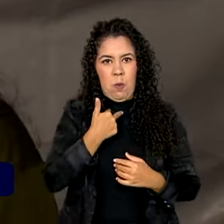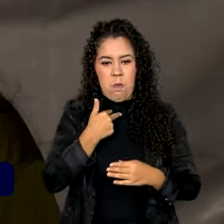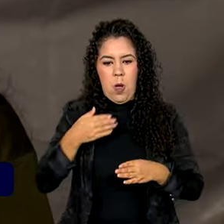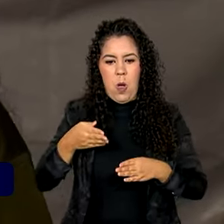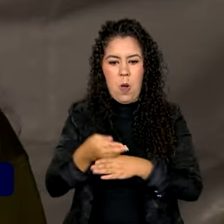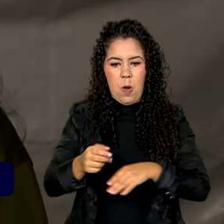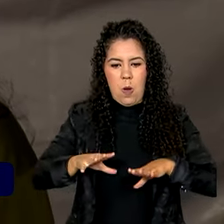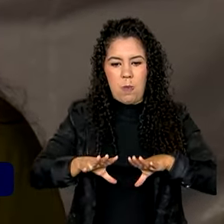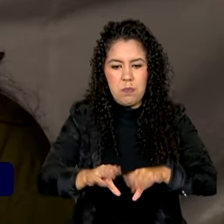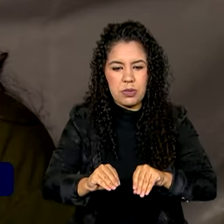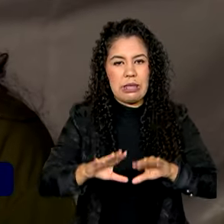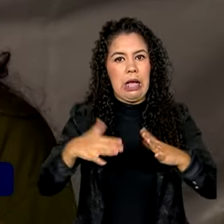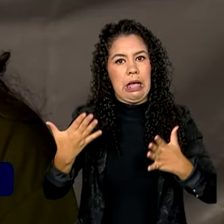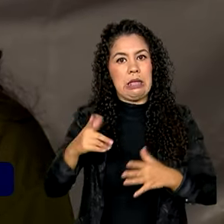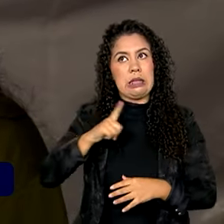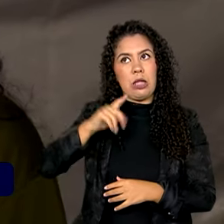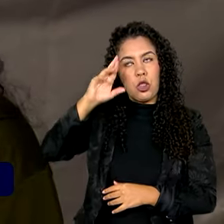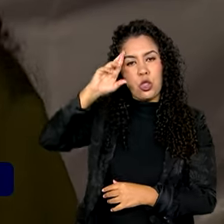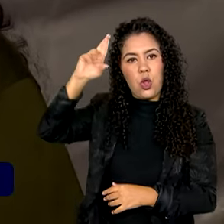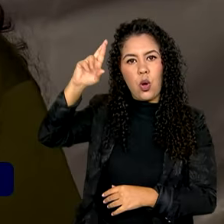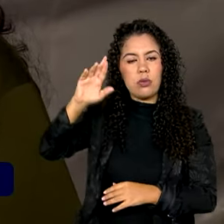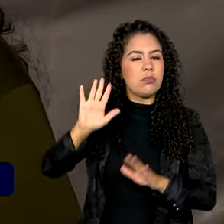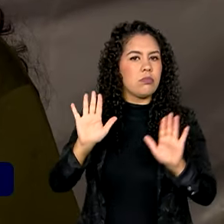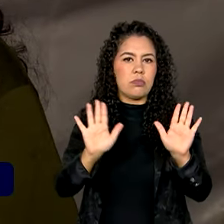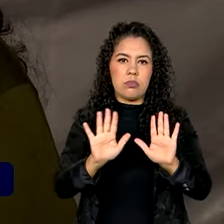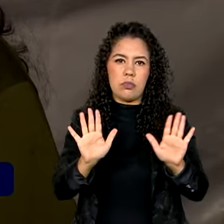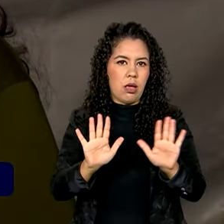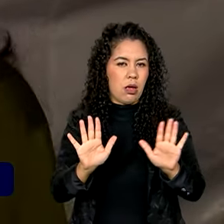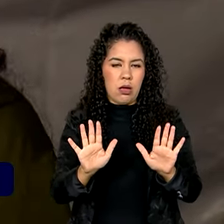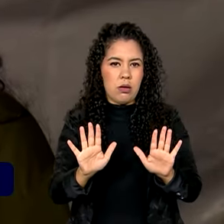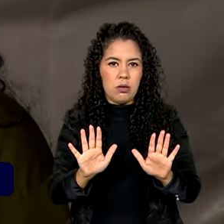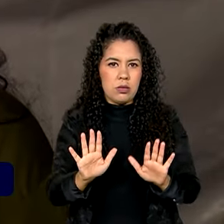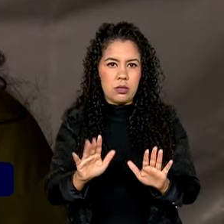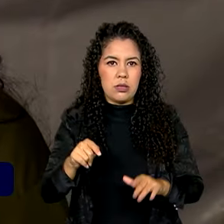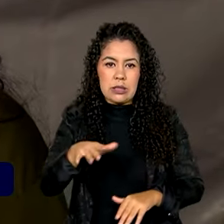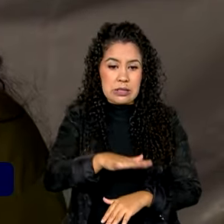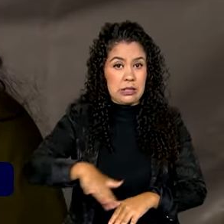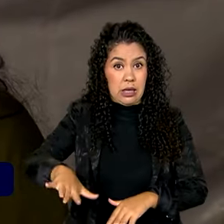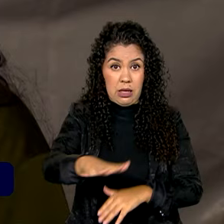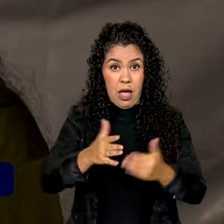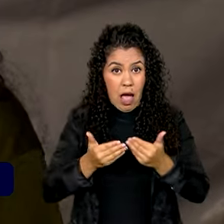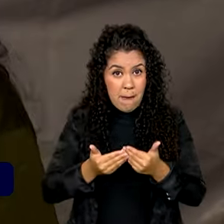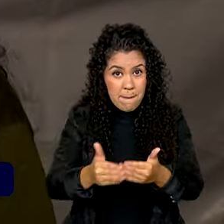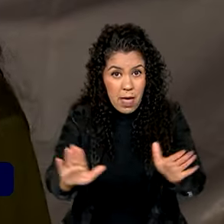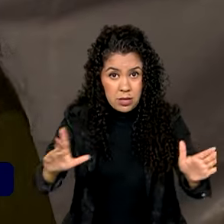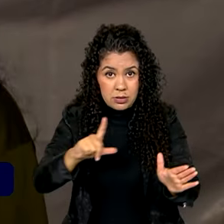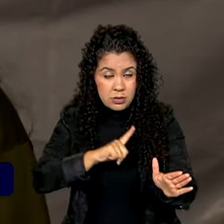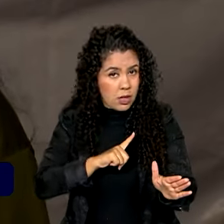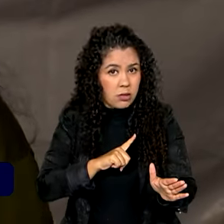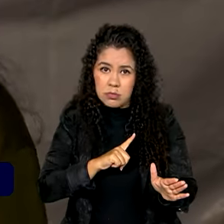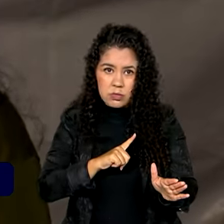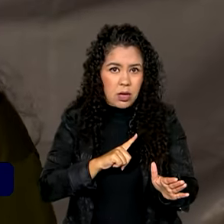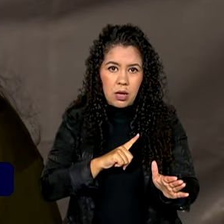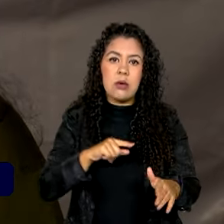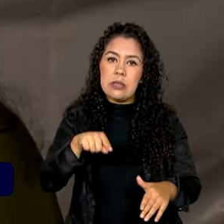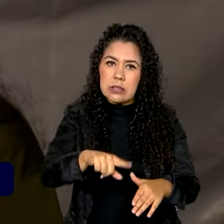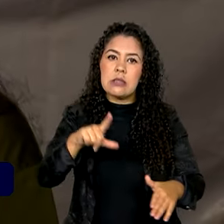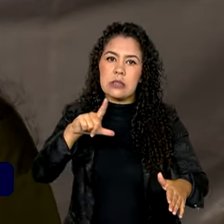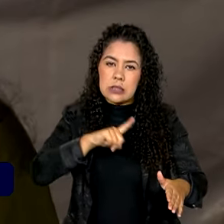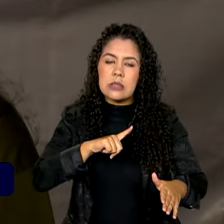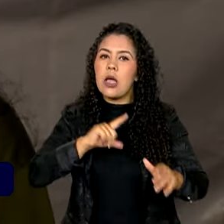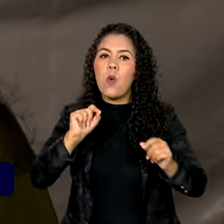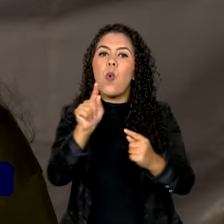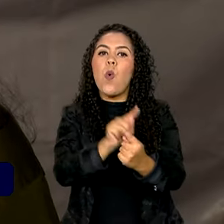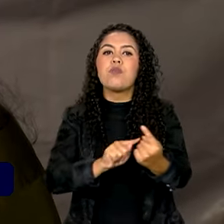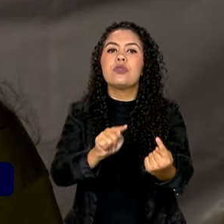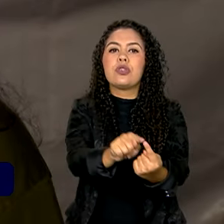gente, tem o dono. Então, assim, esse entendimento de que isso aqui não está aberto, isso aqui tem uma definição, tem